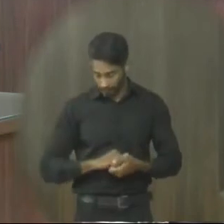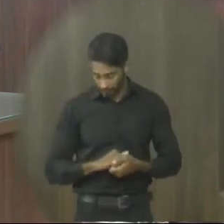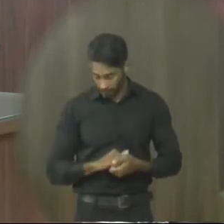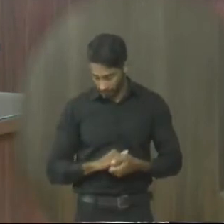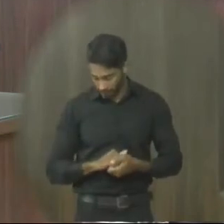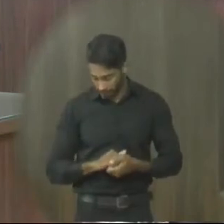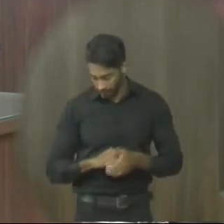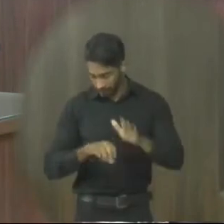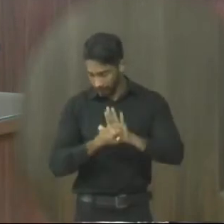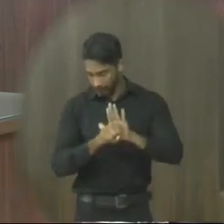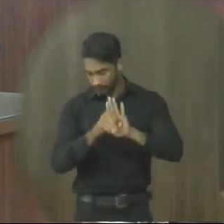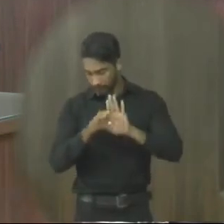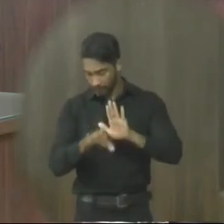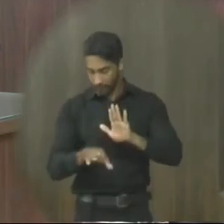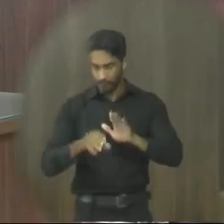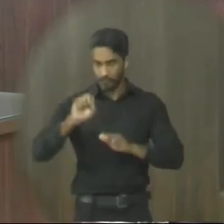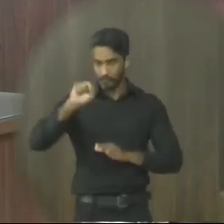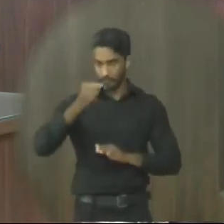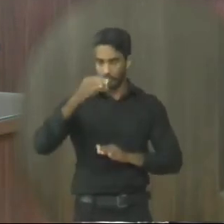Indicação de necessidade